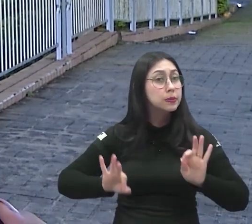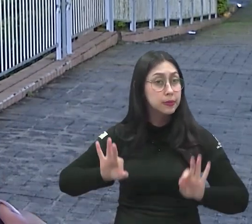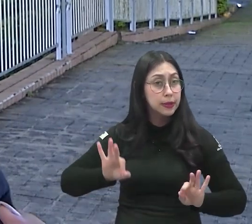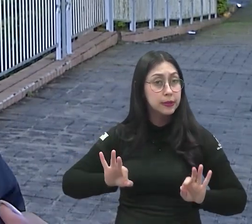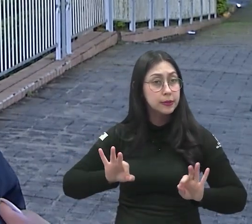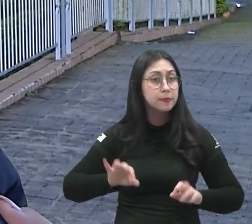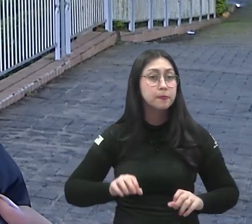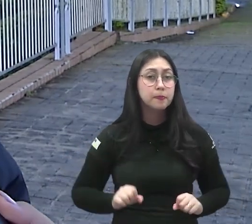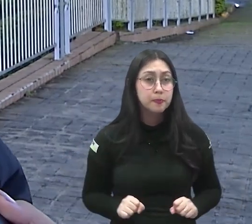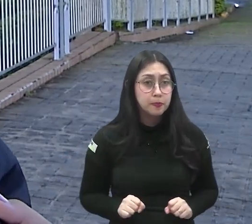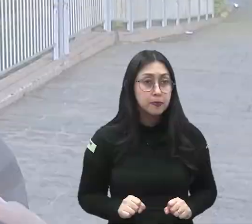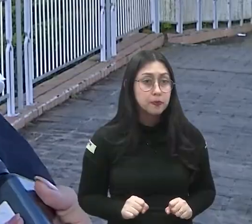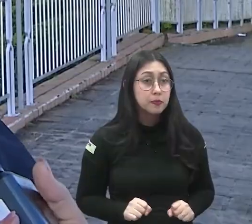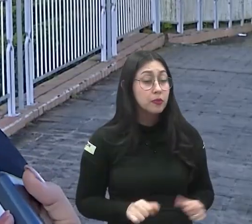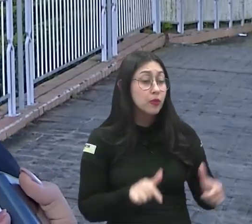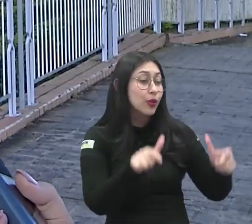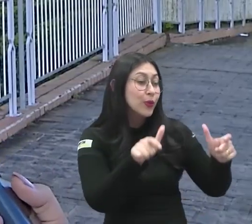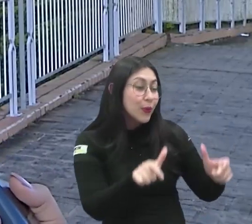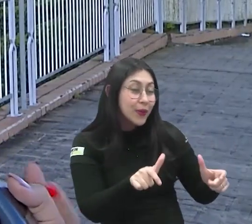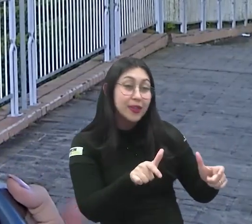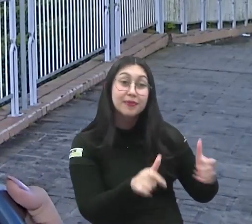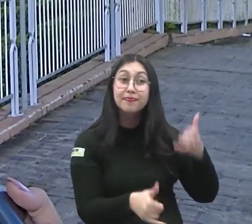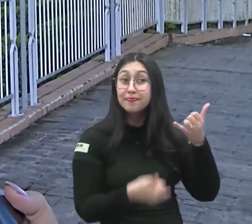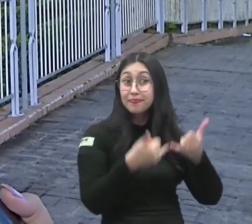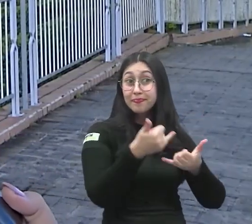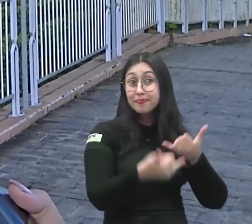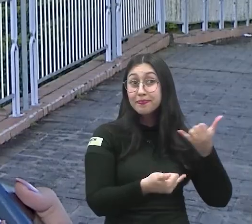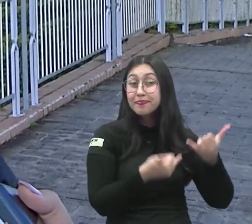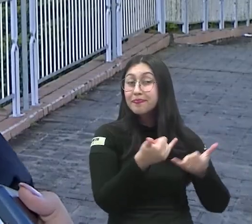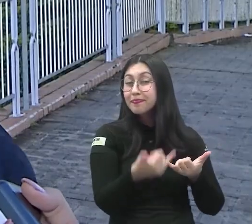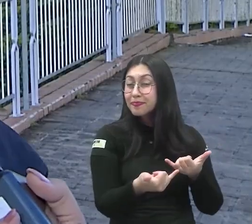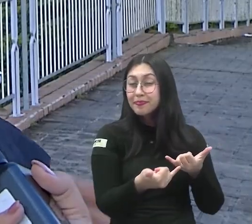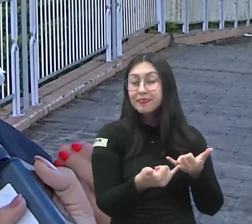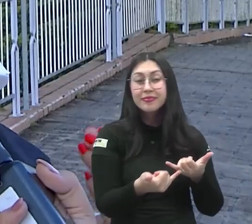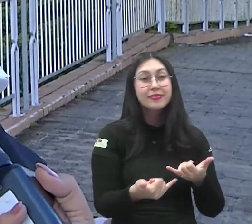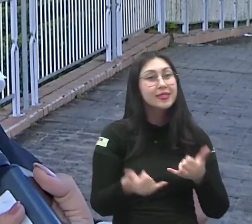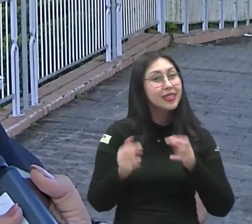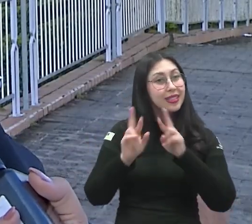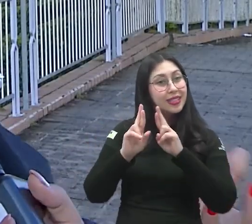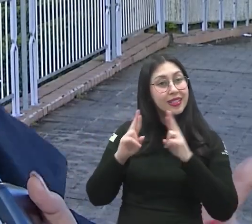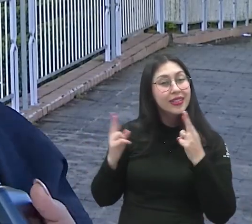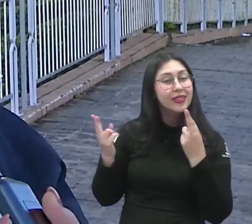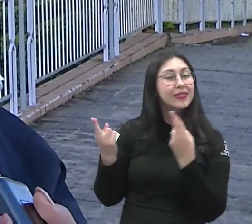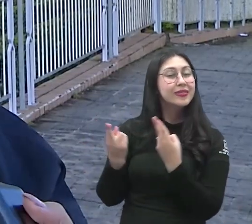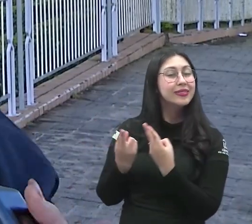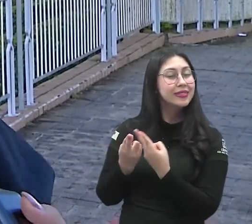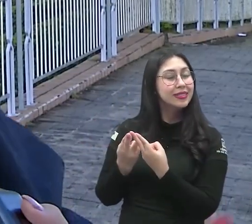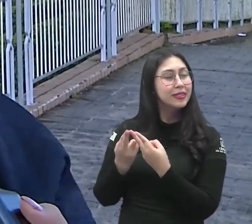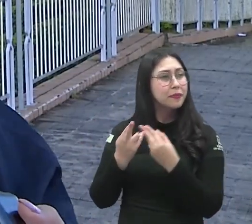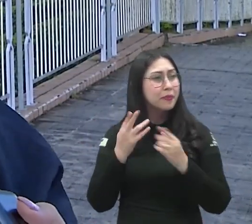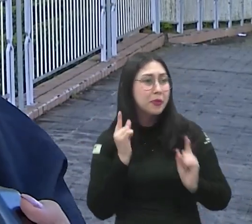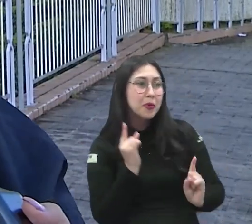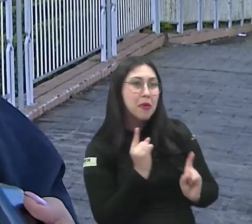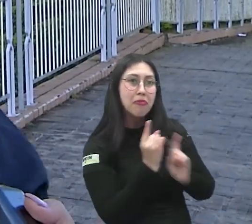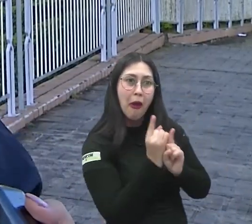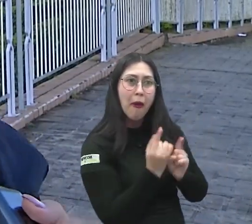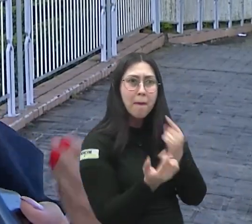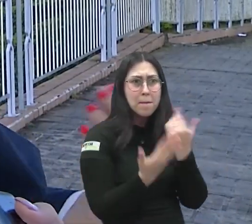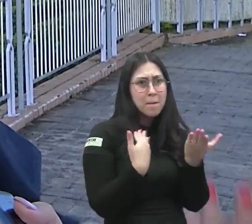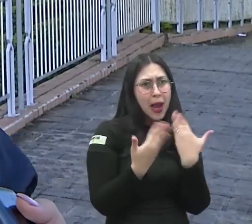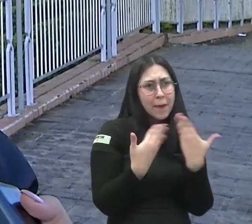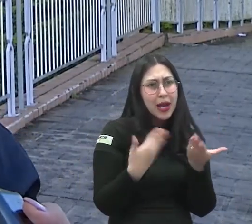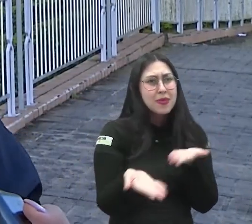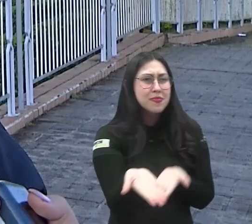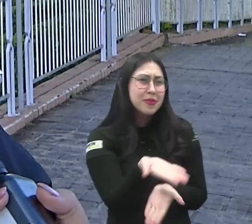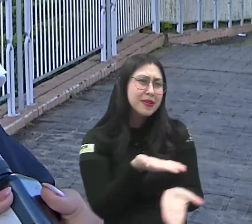os elementos sociais. Locais para brincar, para a gente reunir, encontrar,